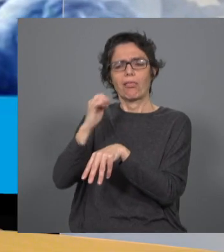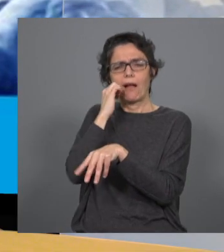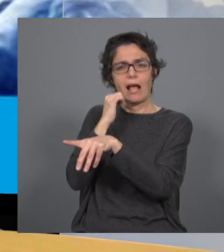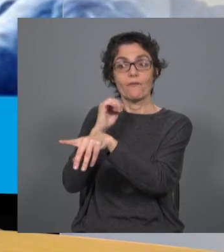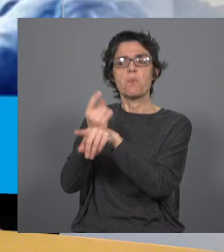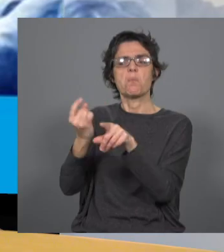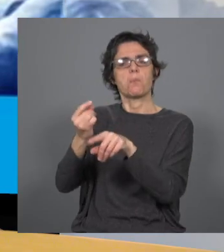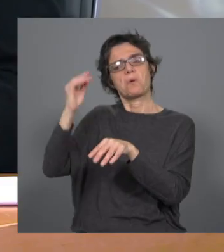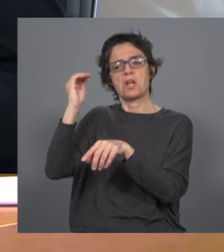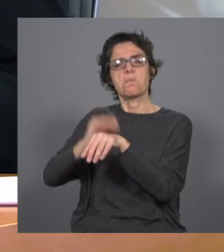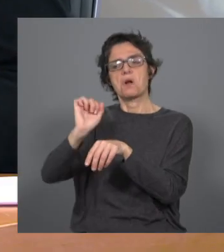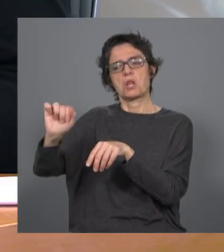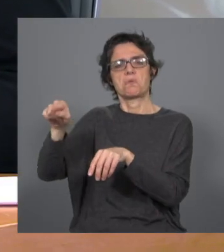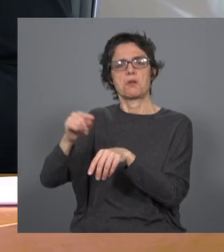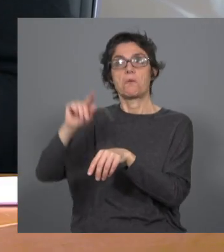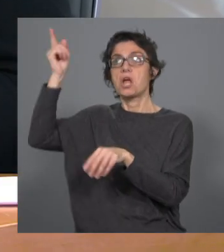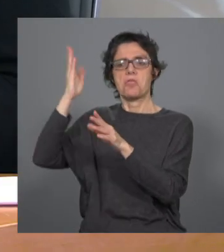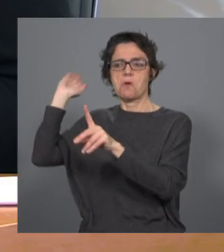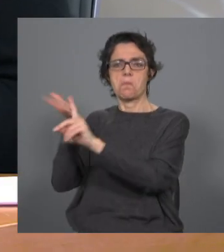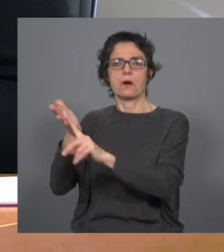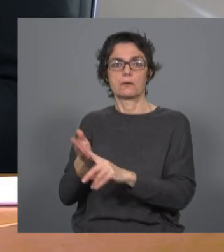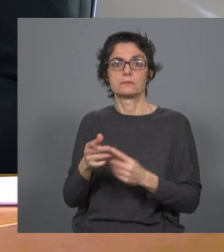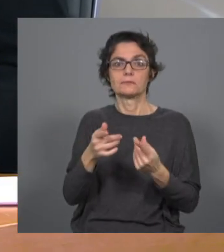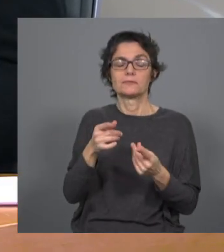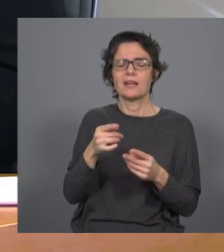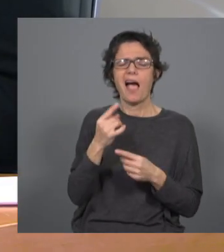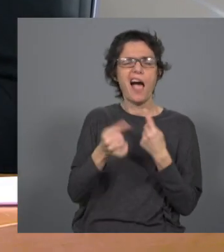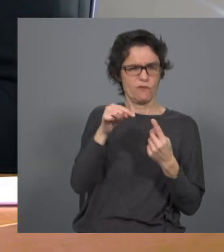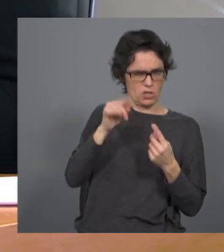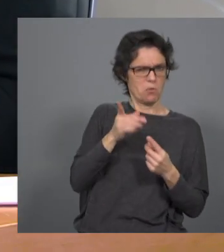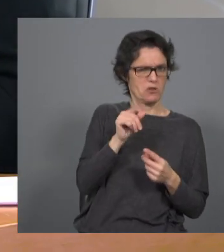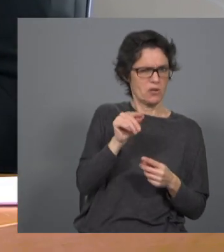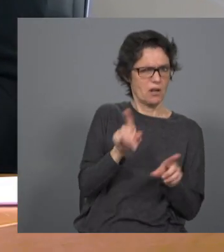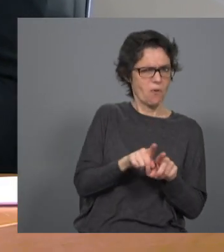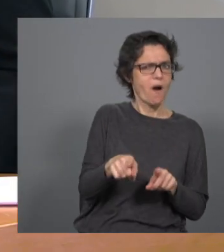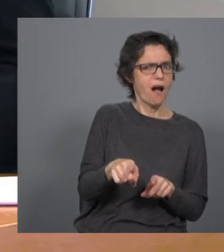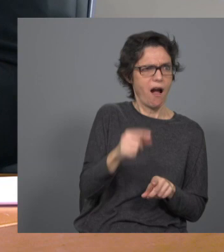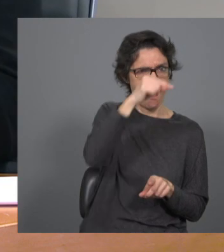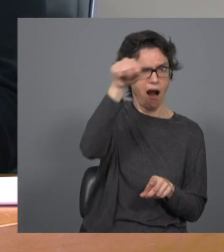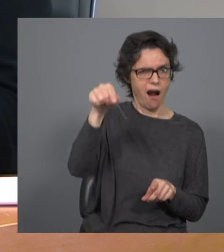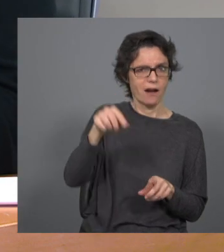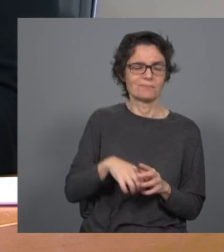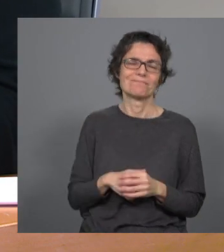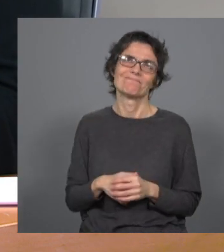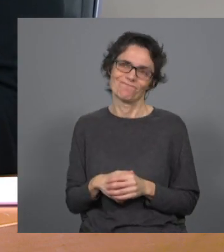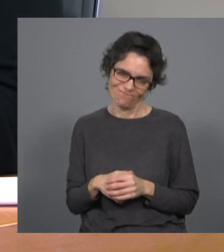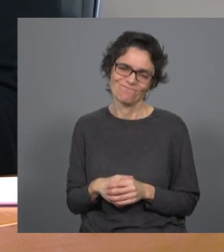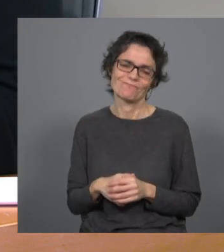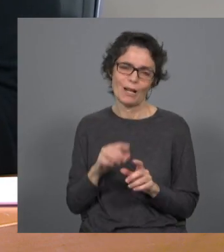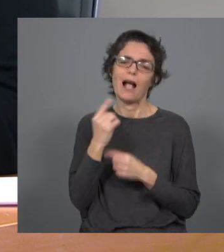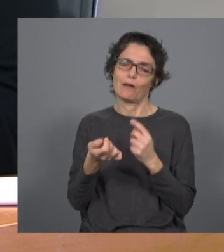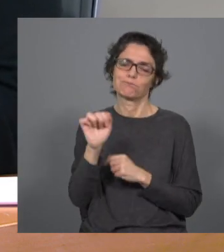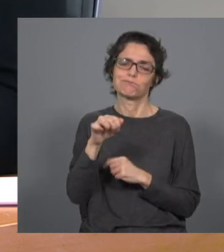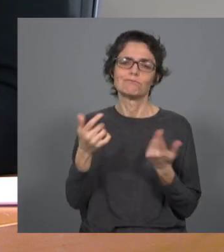Exatamente. E realmente isso contradiz, eu diria que nega quase a imagem de Deus que nos é dada